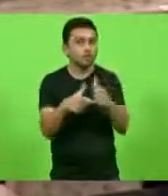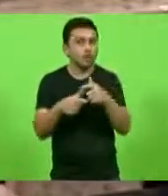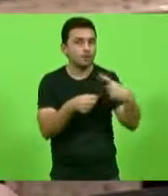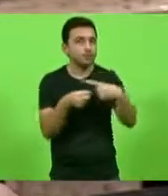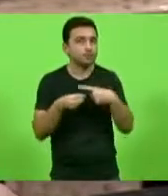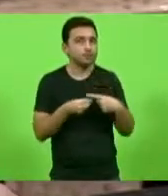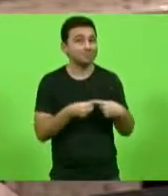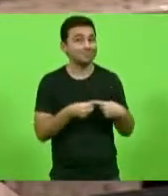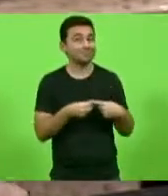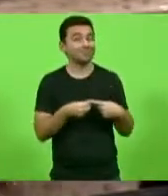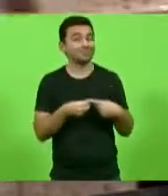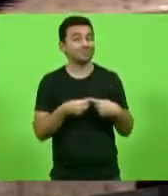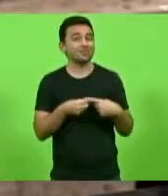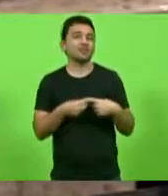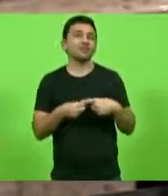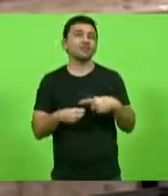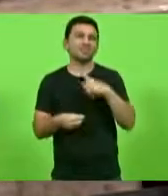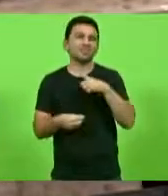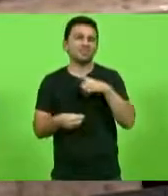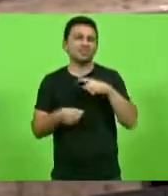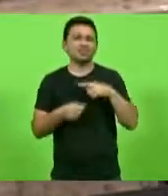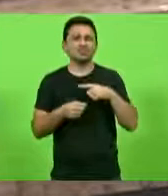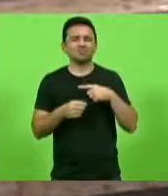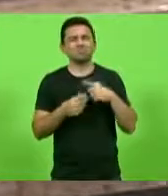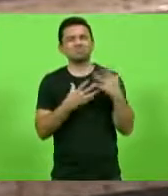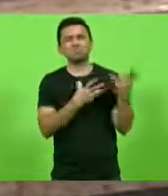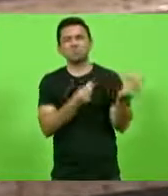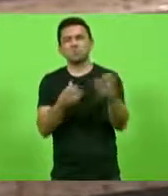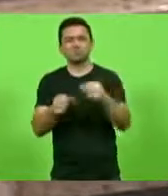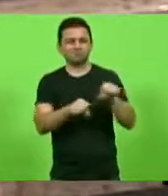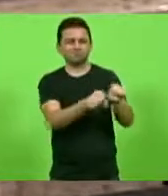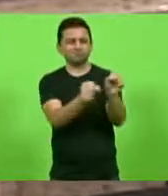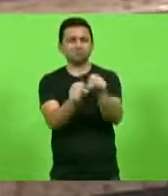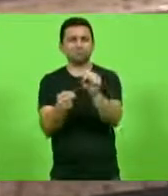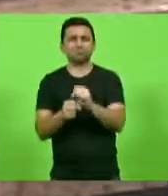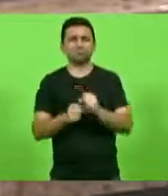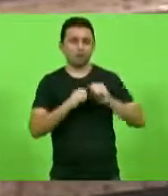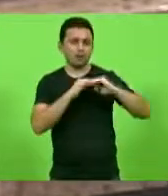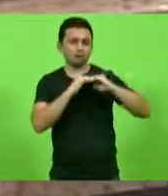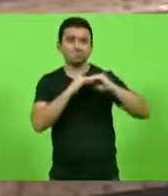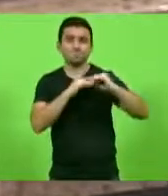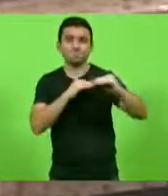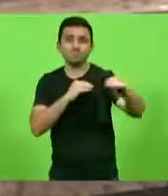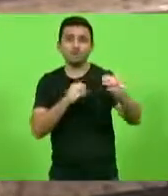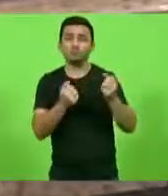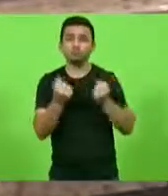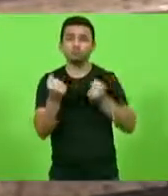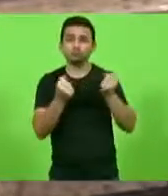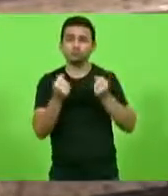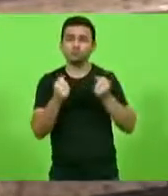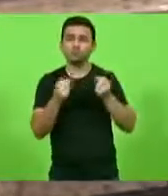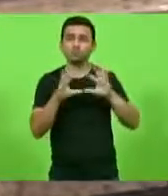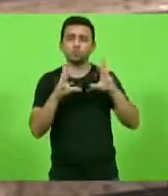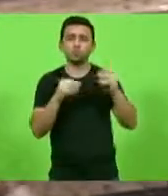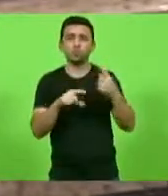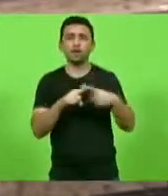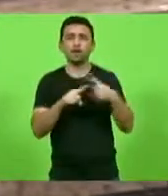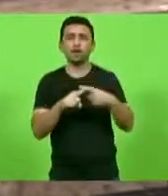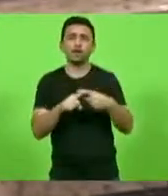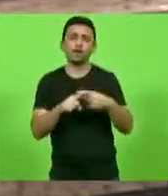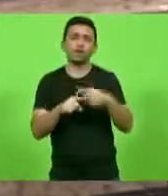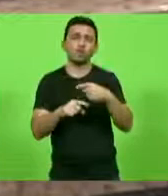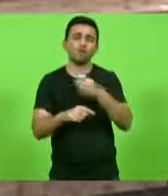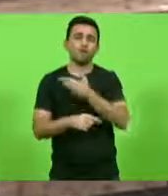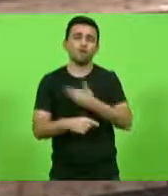muito bem que essas estradas estão sucateadas em todo o território catarinense aqui por culpa de 1, 2, 3 governos que passaram. E